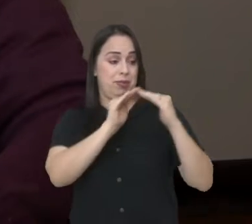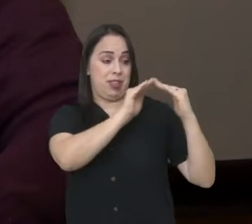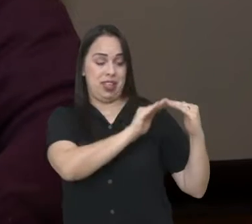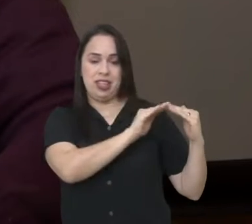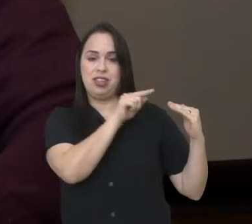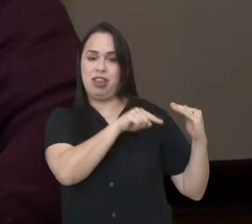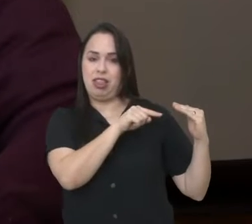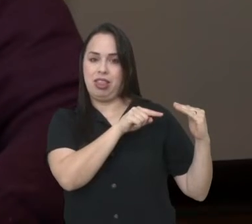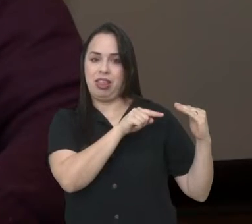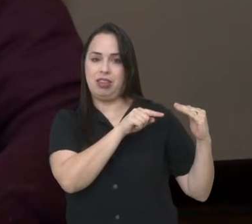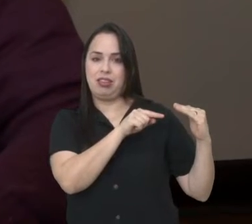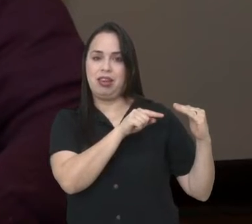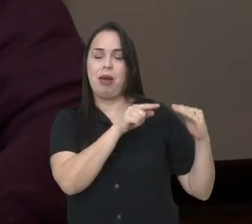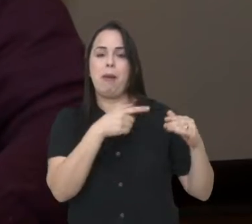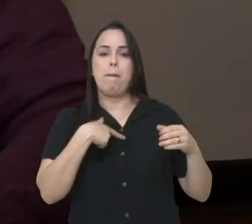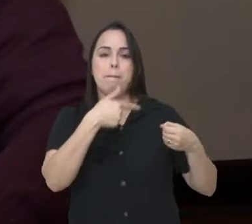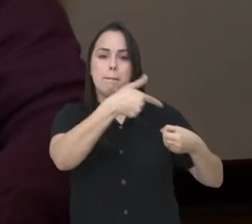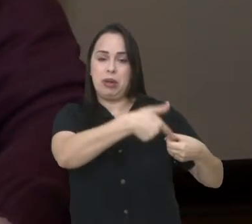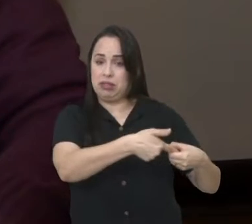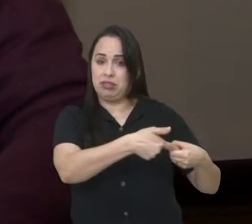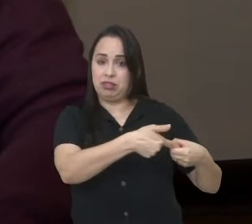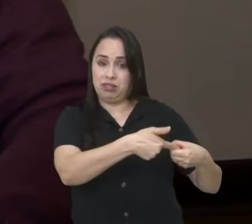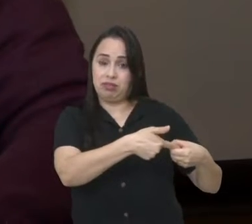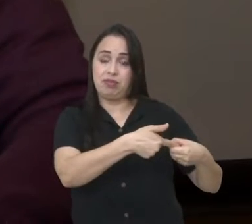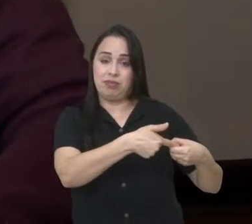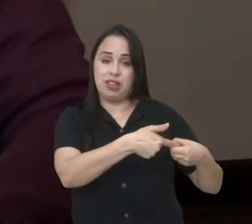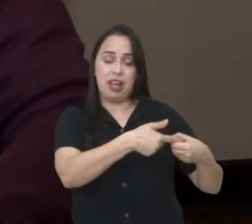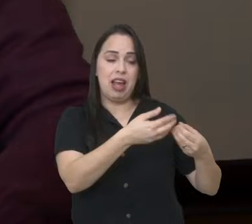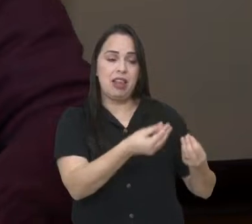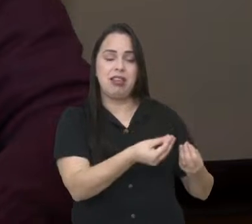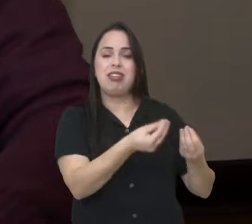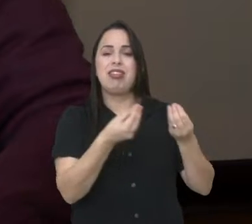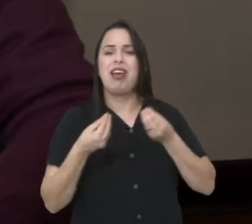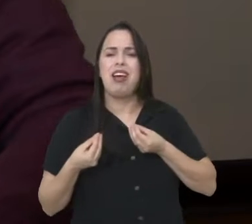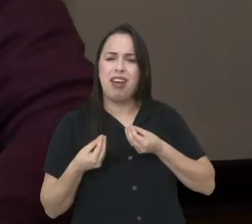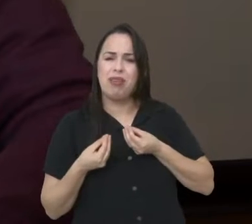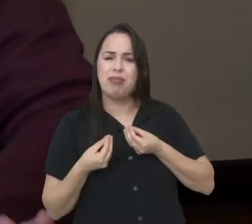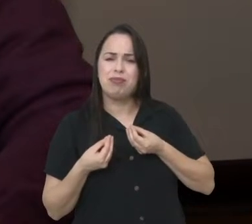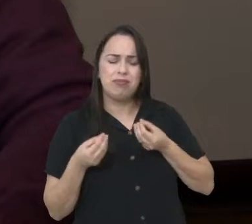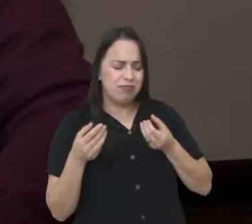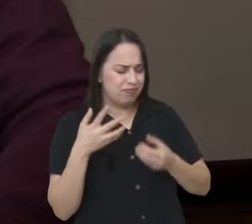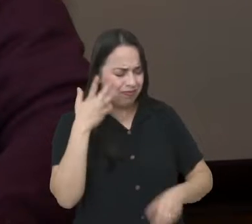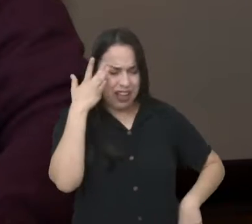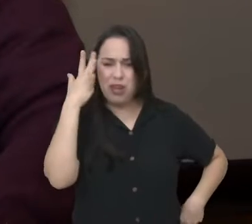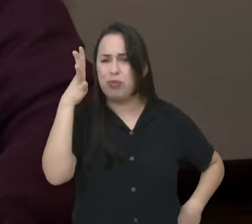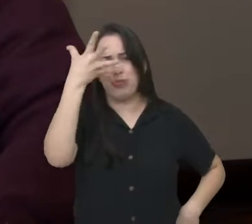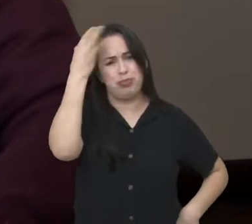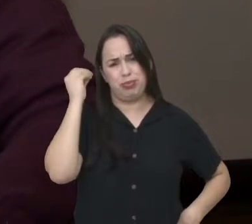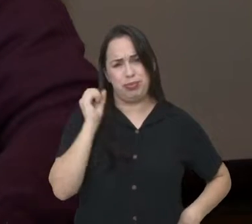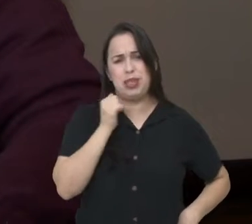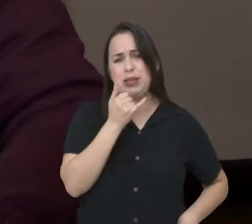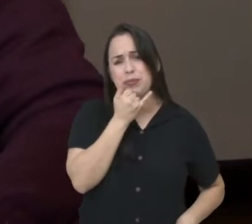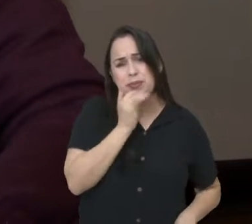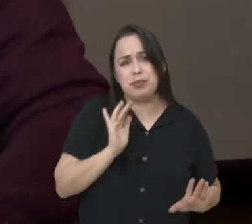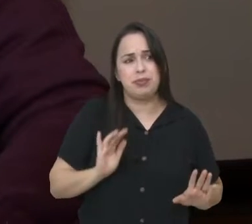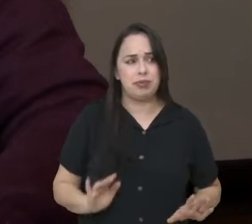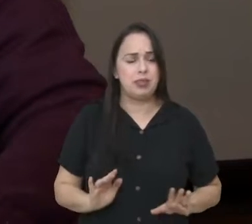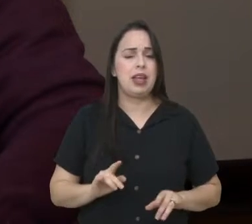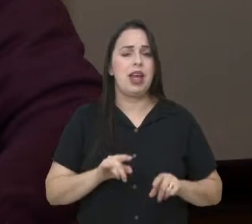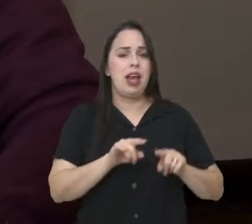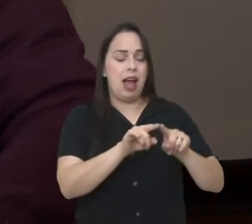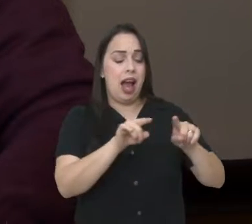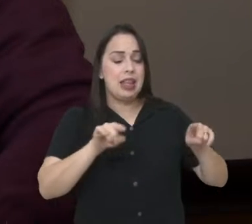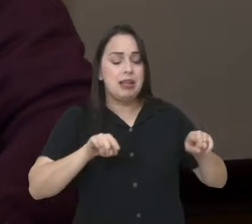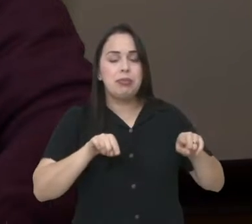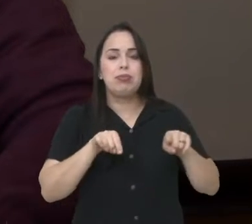gasolina lá embaixo. E ele doou a parte, eu acho que foi doação, não me lembro direito, para São Dimas, e fez